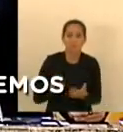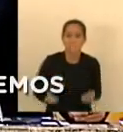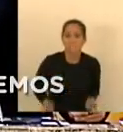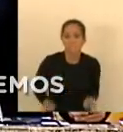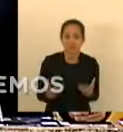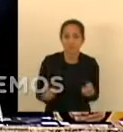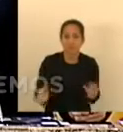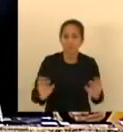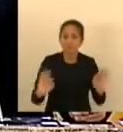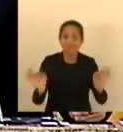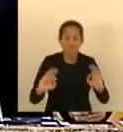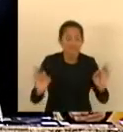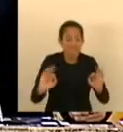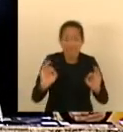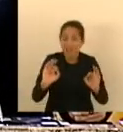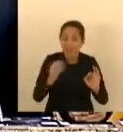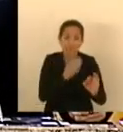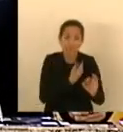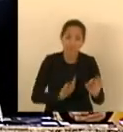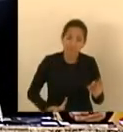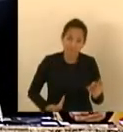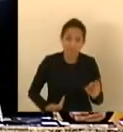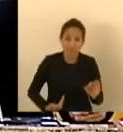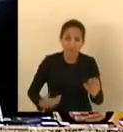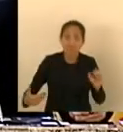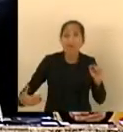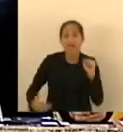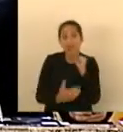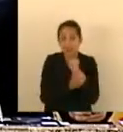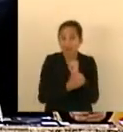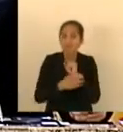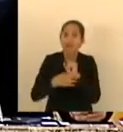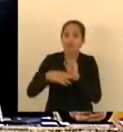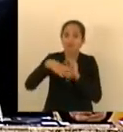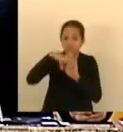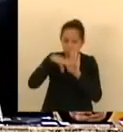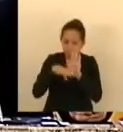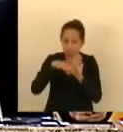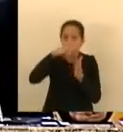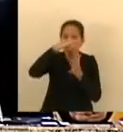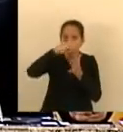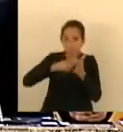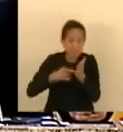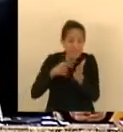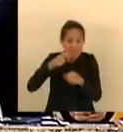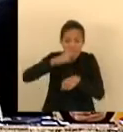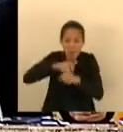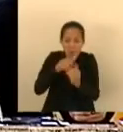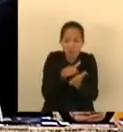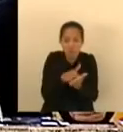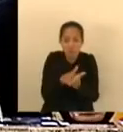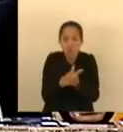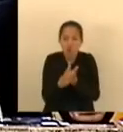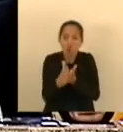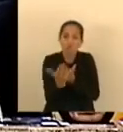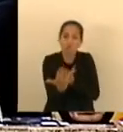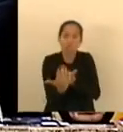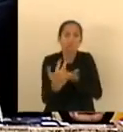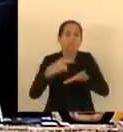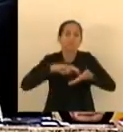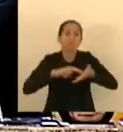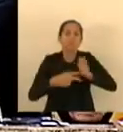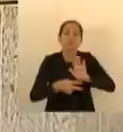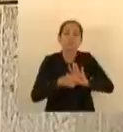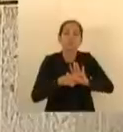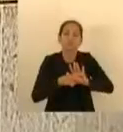aliás, garante a receita, porque a hora que você garante que a emissão da nota seja feita é a legalidade do